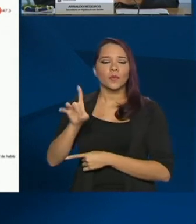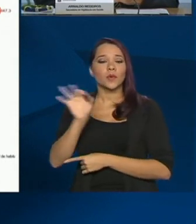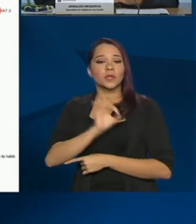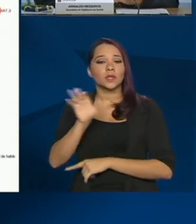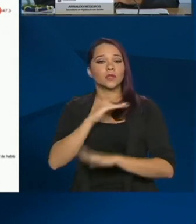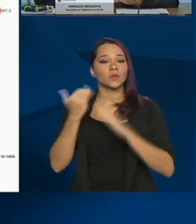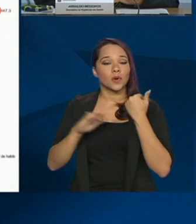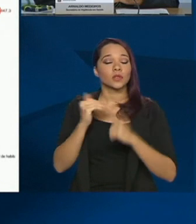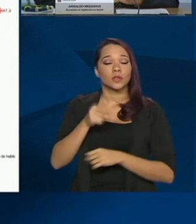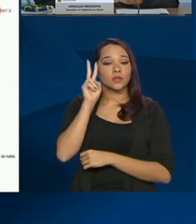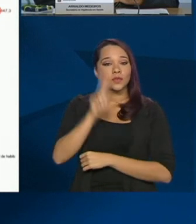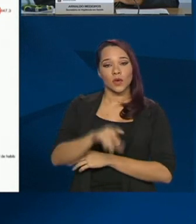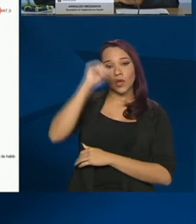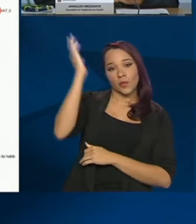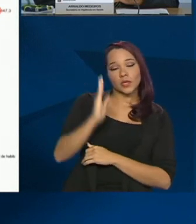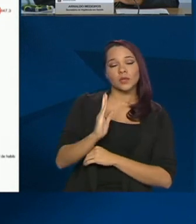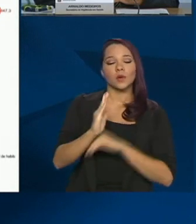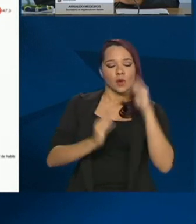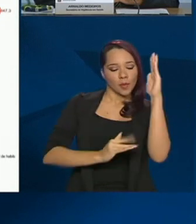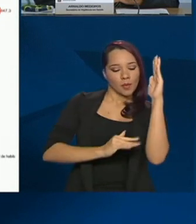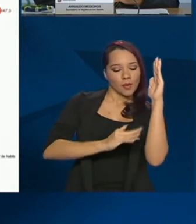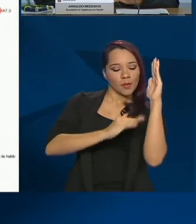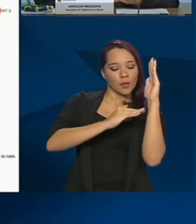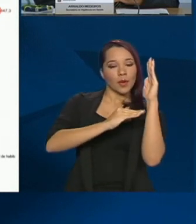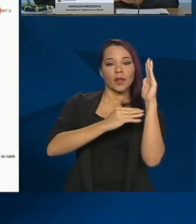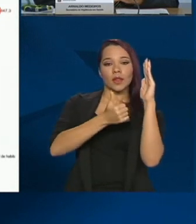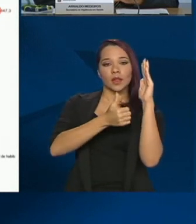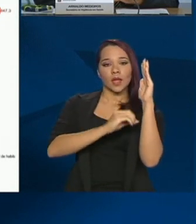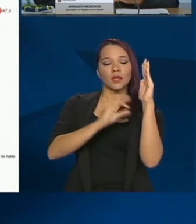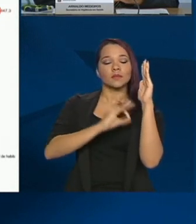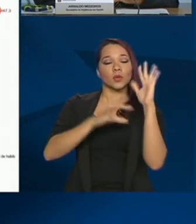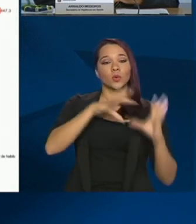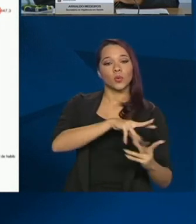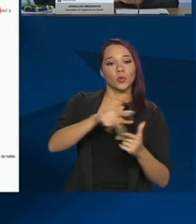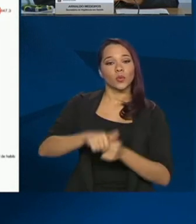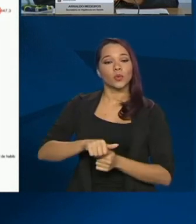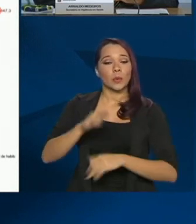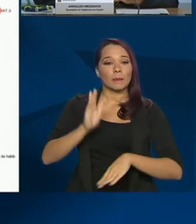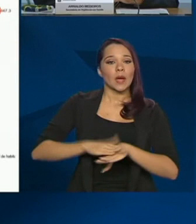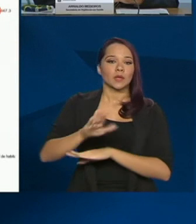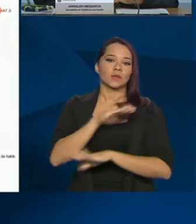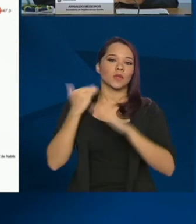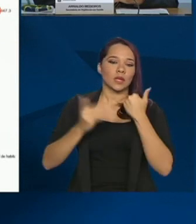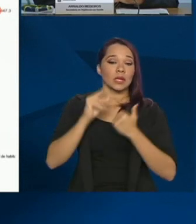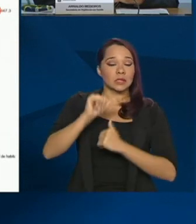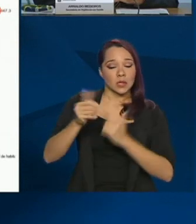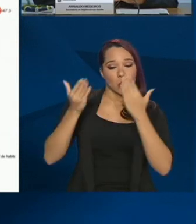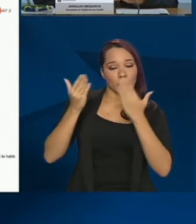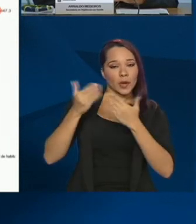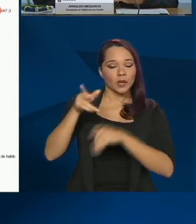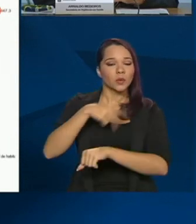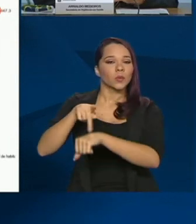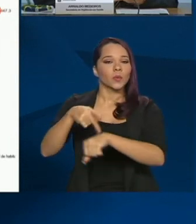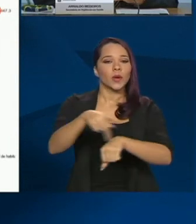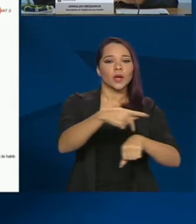mortalidade vemos portanto que o brasil se encontra na décima posição no mundo em mortalidade quando comparado